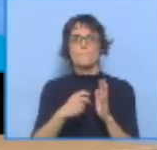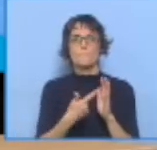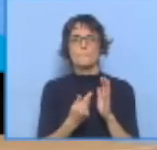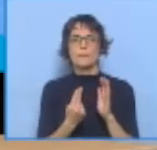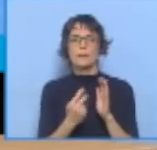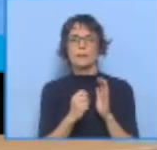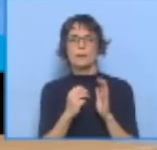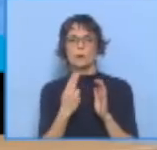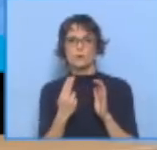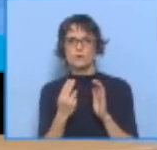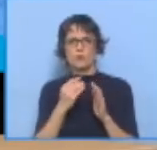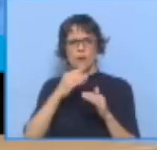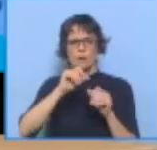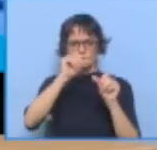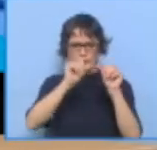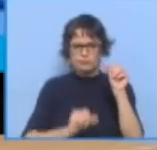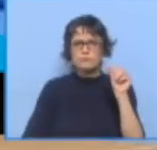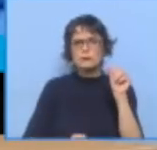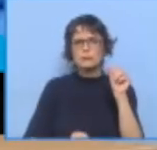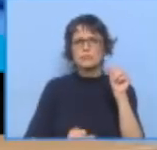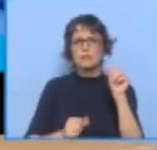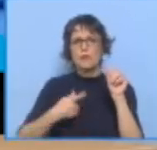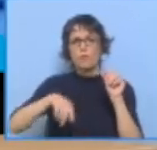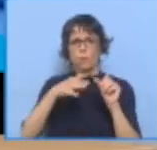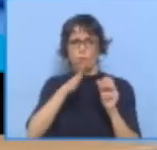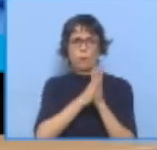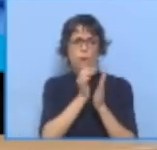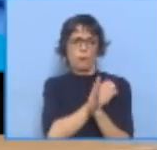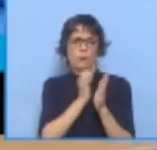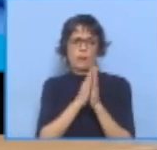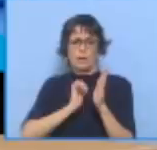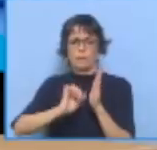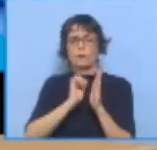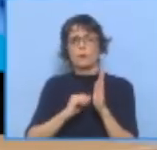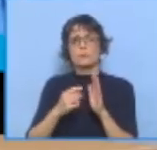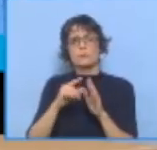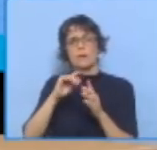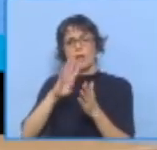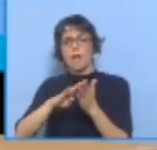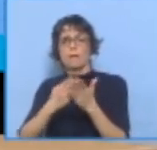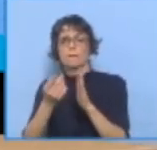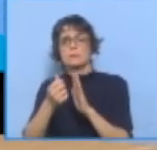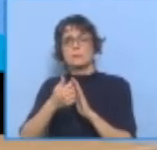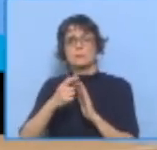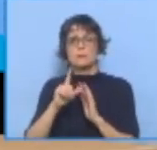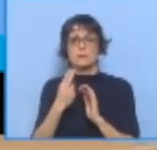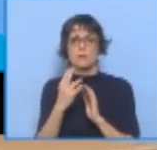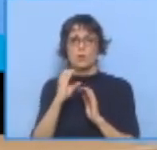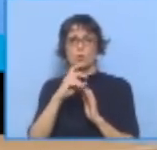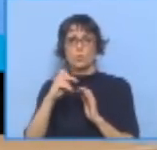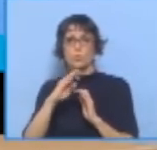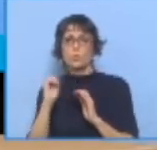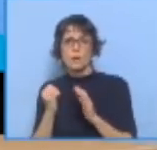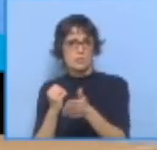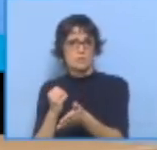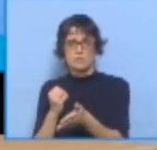que significa que já nas igrejas primitivas a oração do Pai Nosso era adaptada naturalmente à